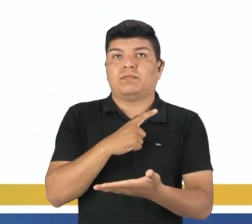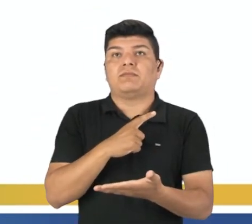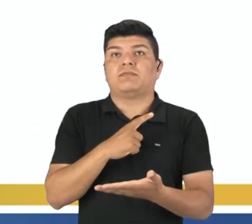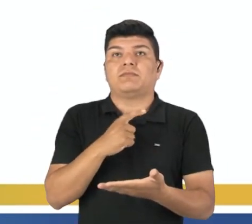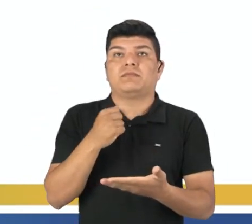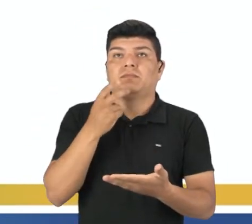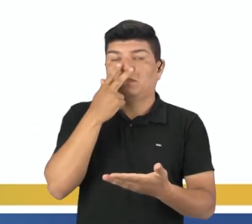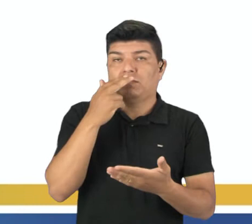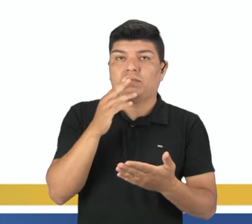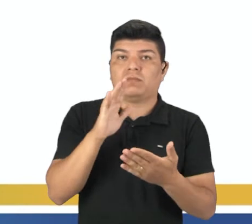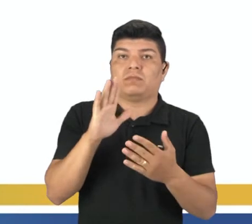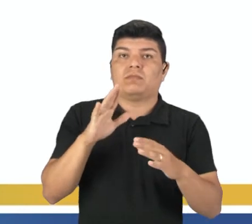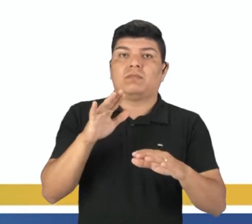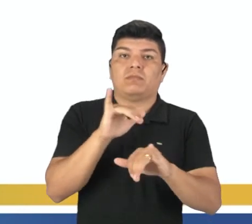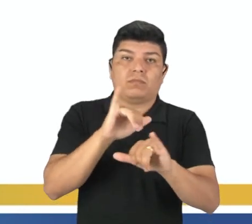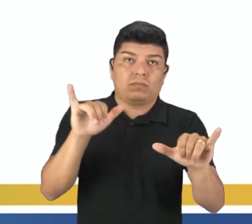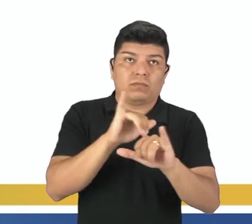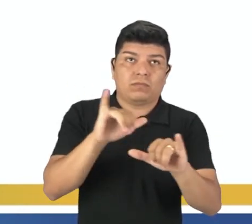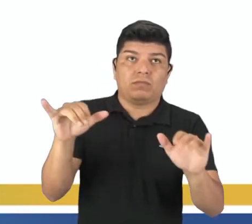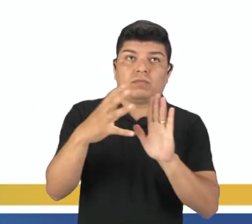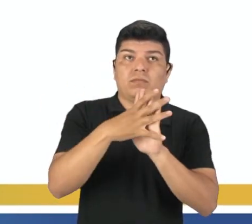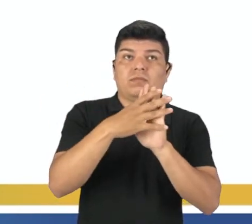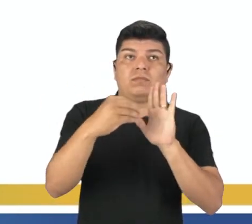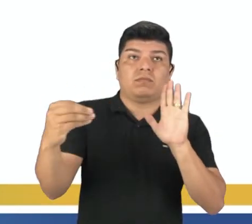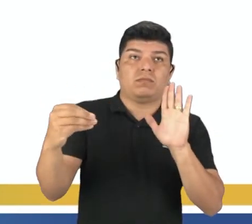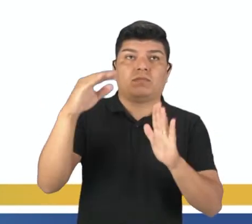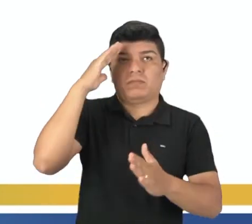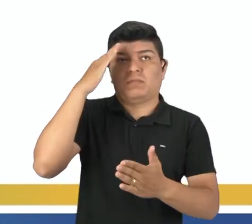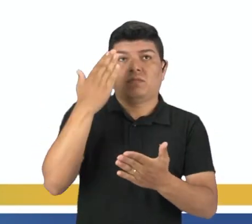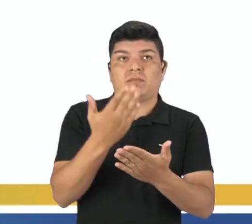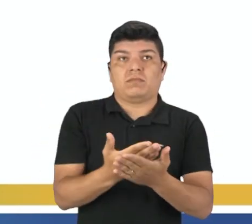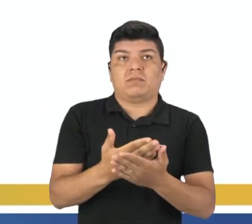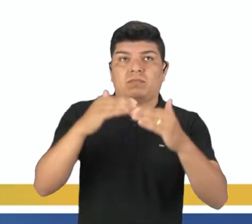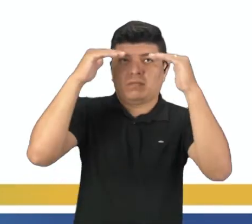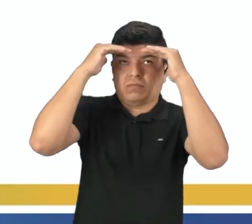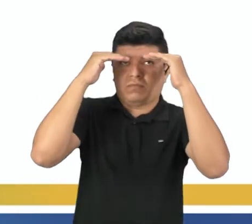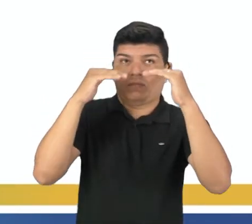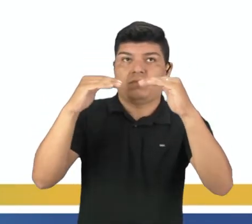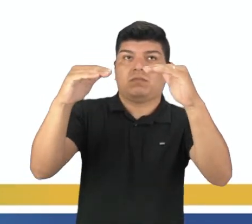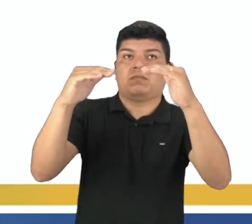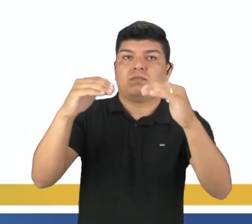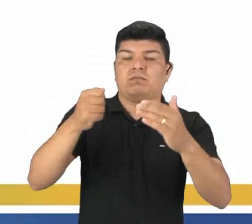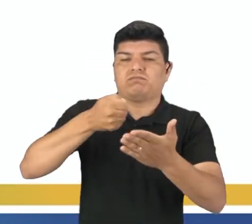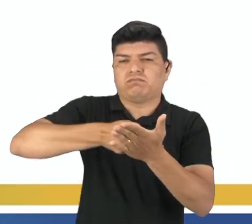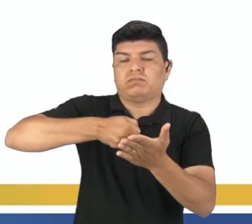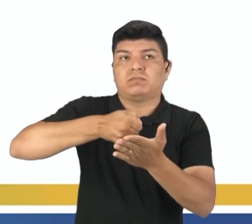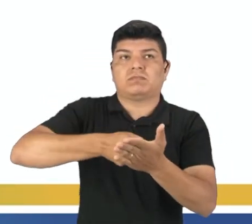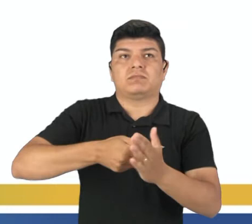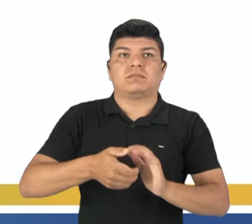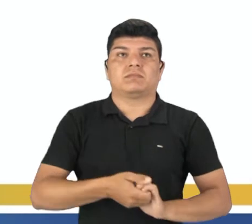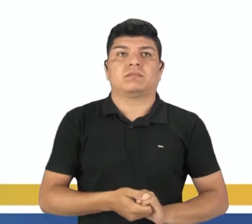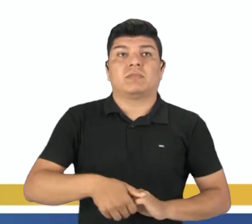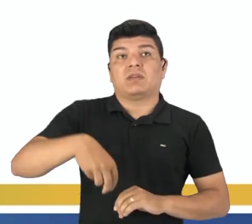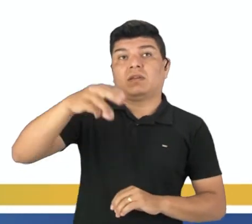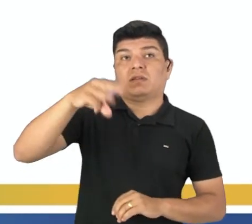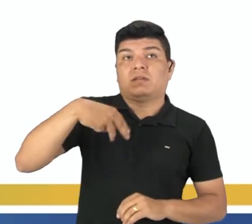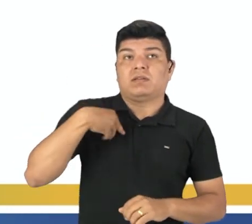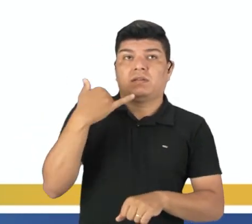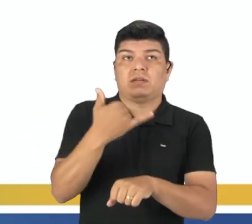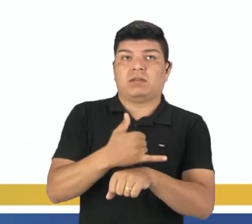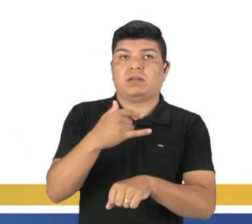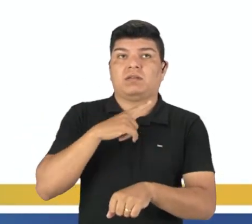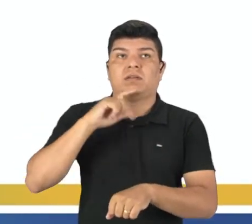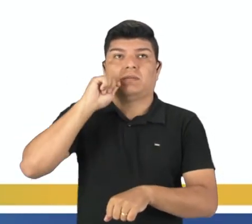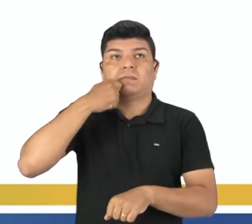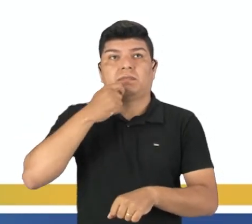repetidas publicamente pela população. Veja: acredita, obedece, luta. Quem tem aço tem